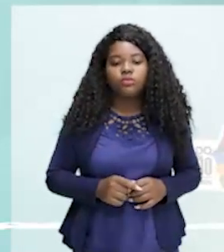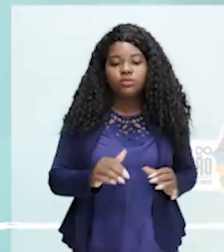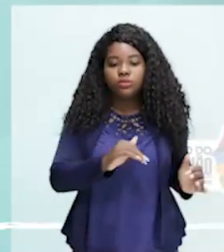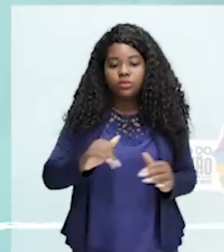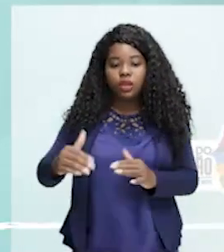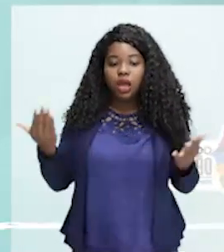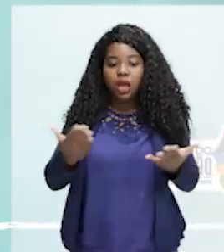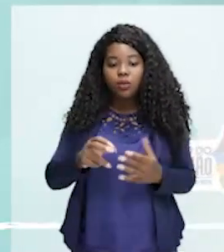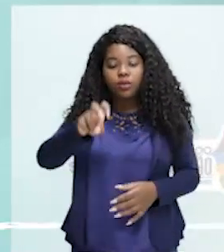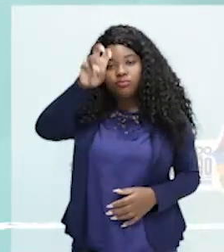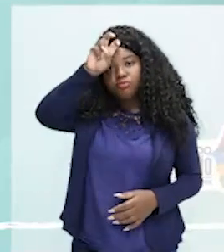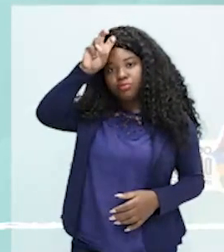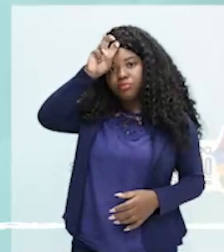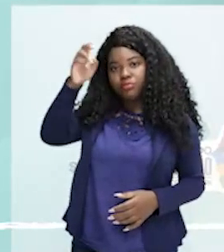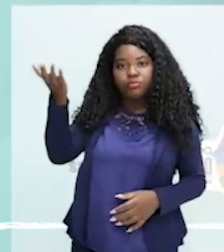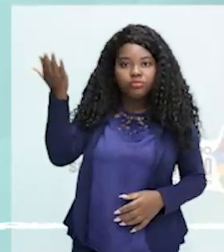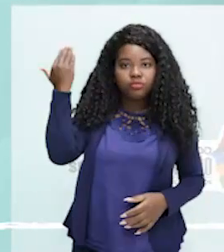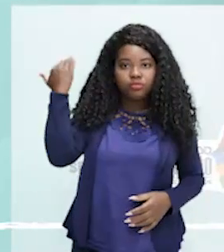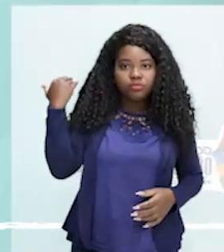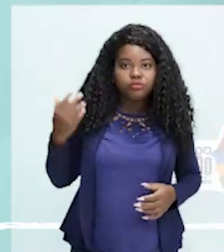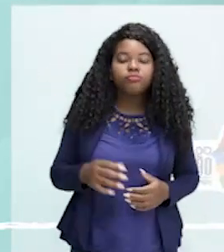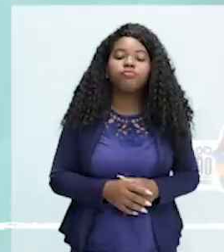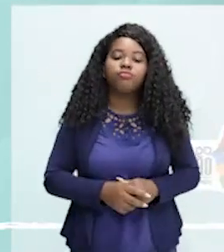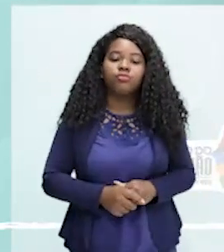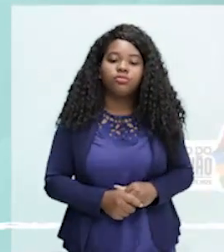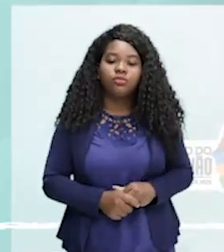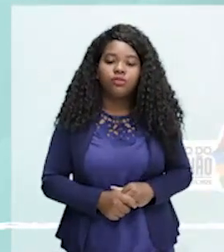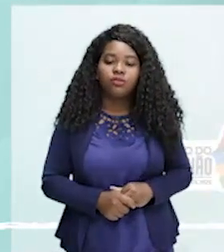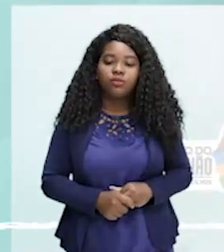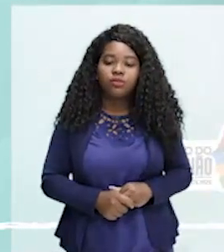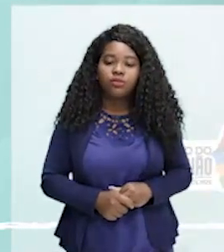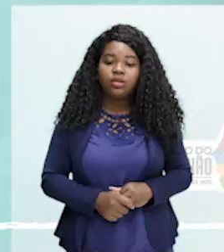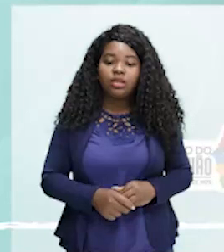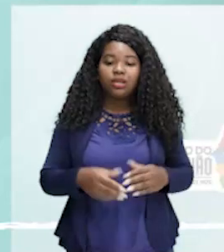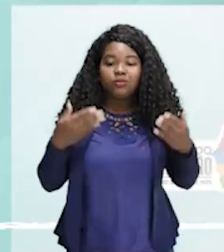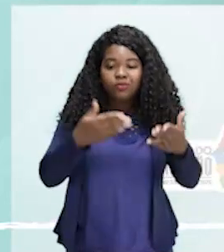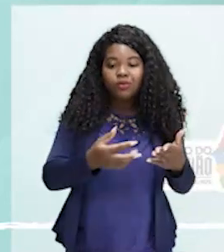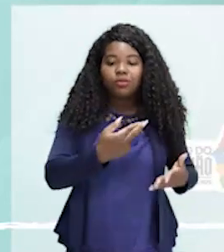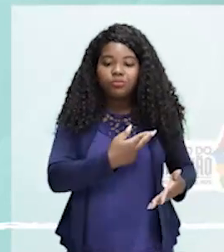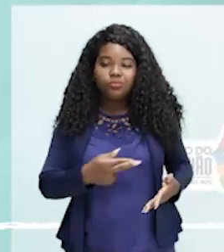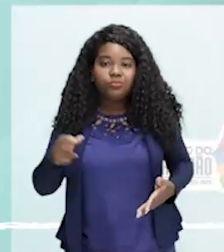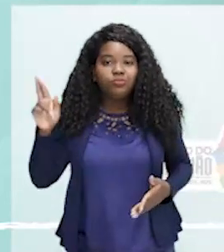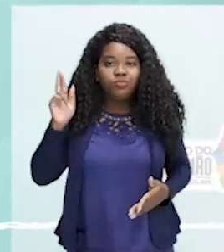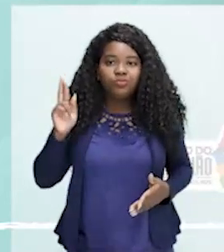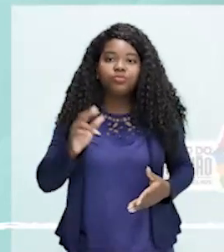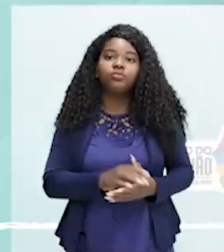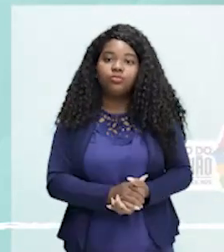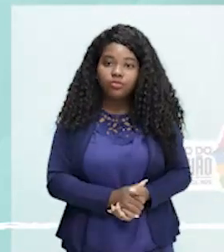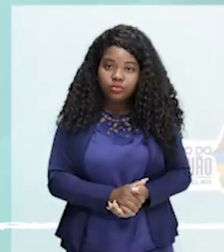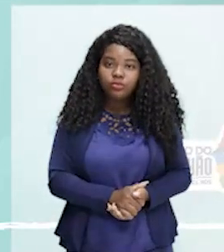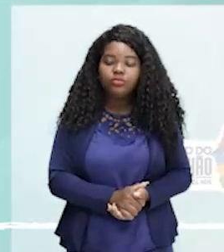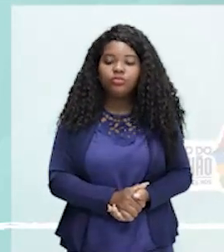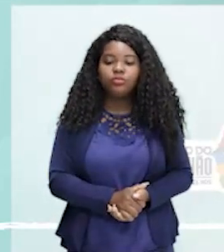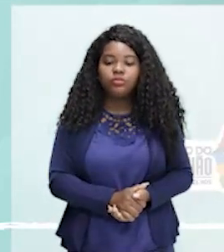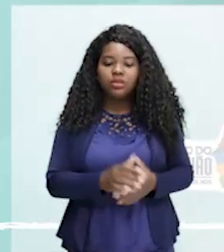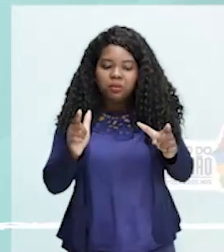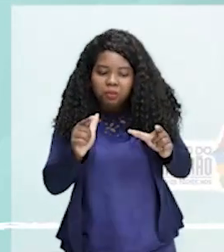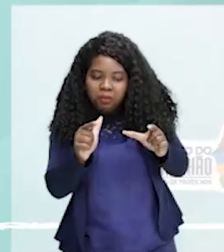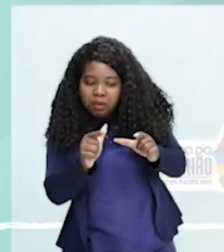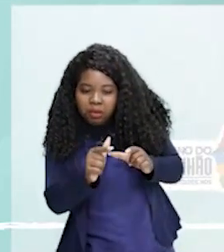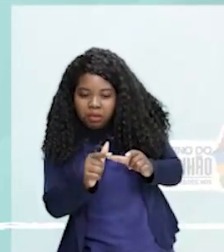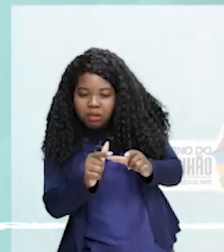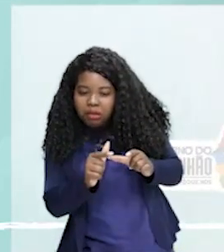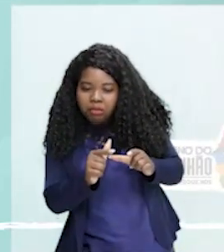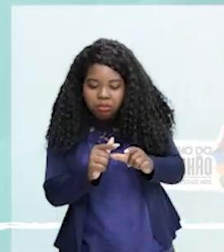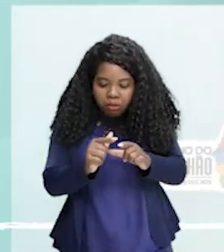para o Egito. Bom, o Egito era uma coisa literalmente grandiosa. Nada no Egito era pequenininho, nada no Egito é reduzido, tudo é muito